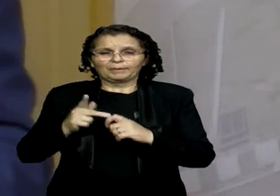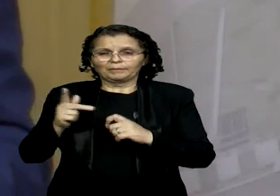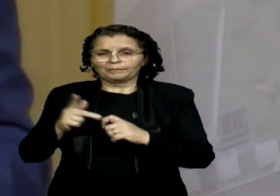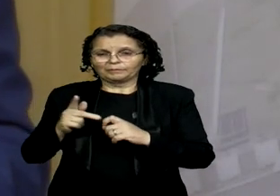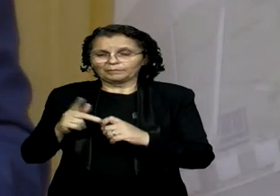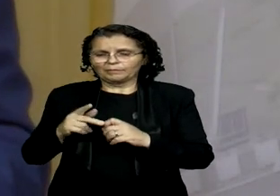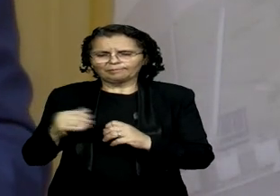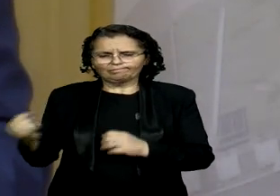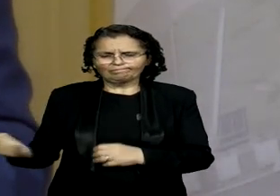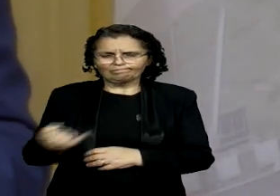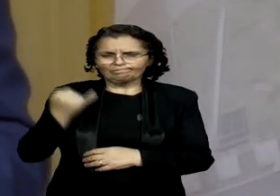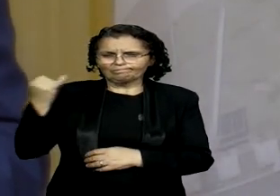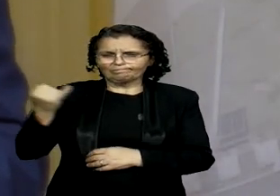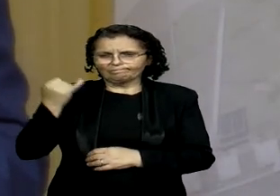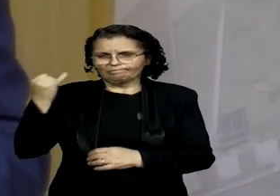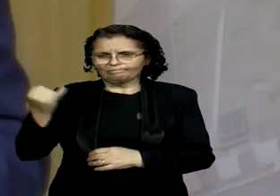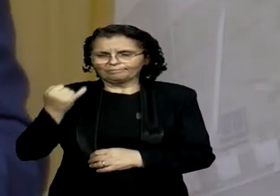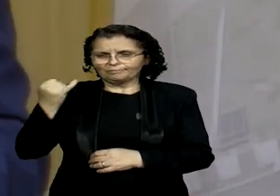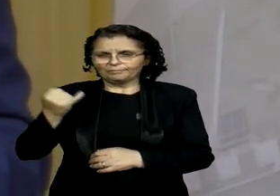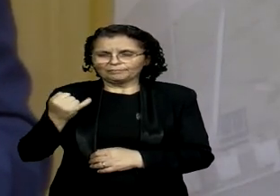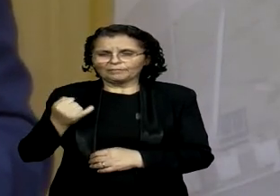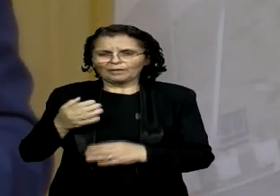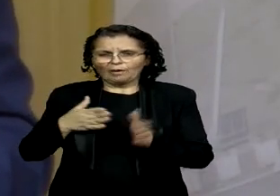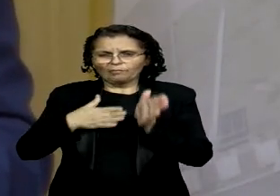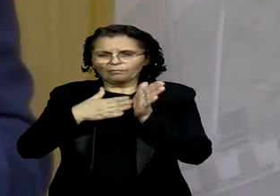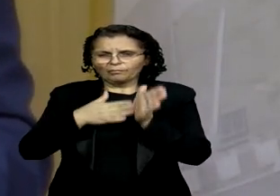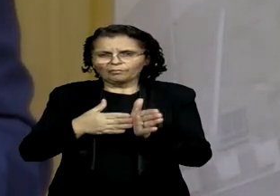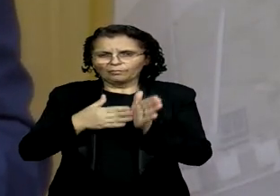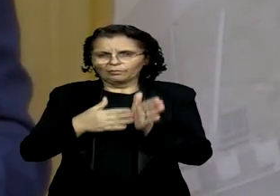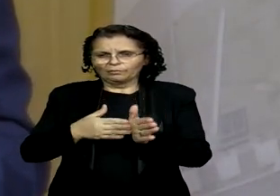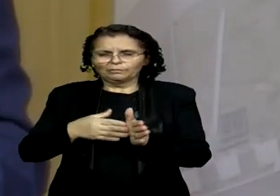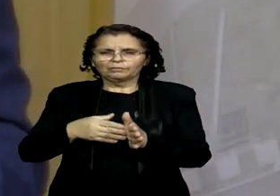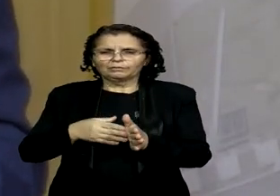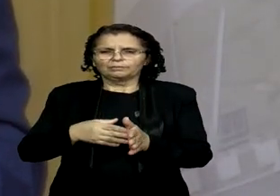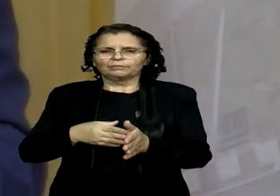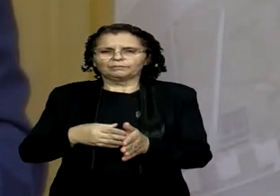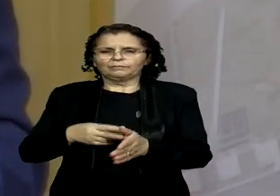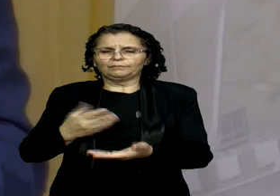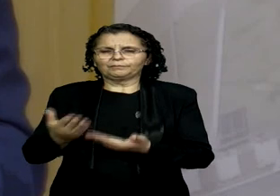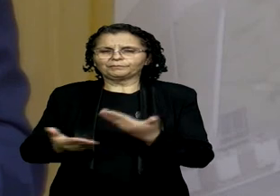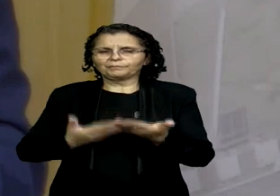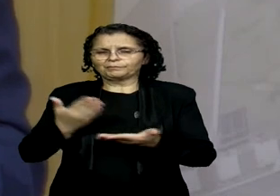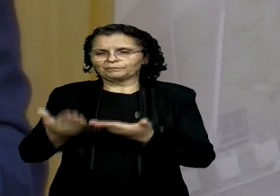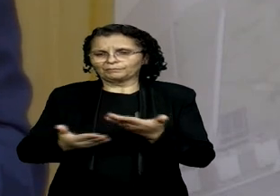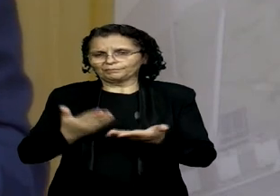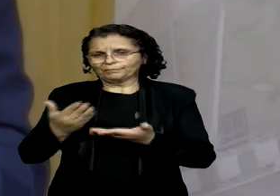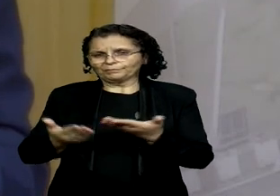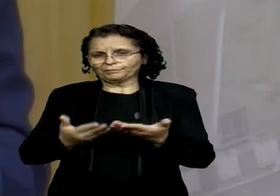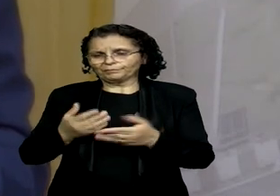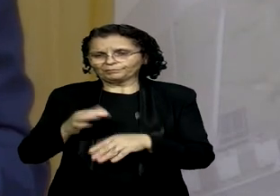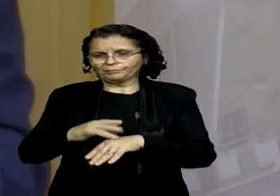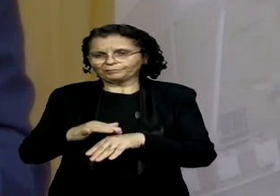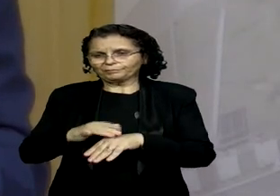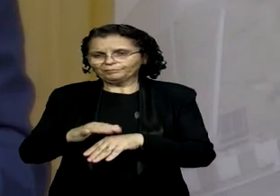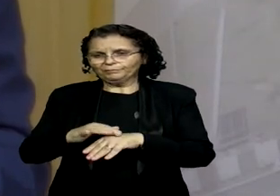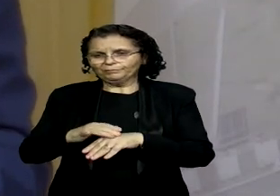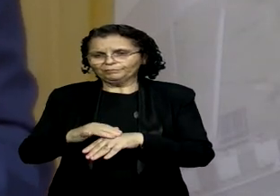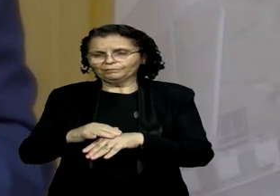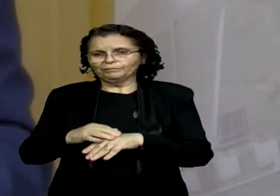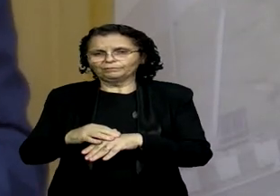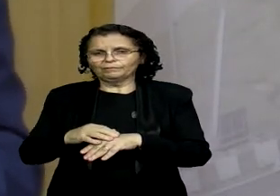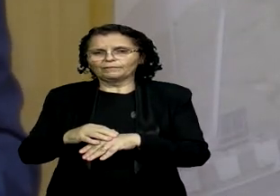de extrema importância, dedicada ao diagnóstico e tratamento de